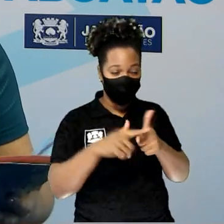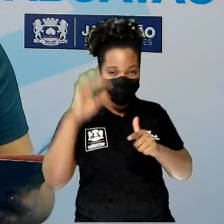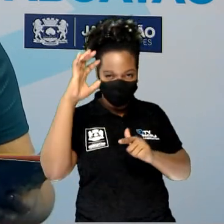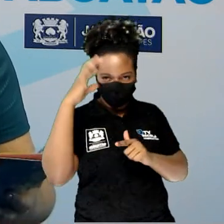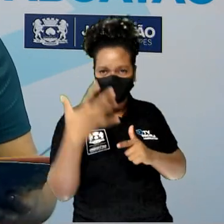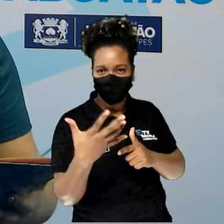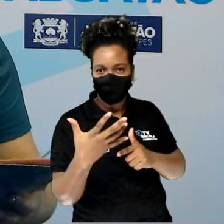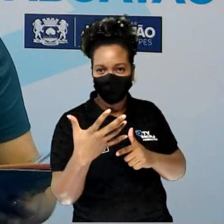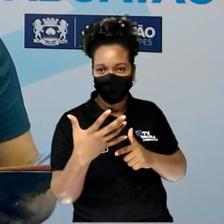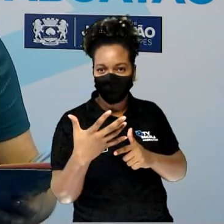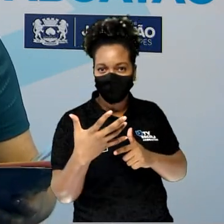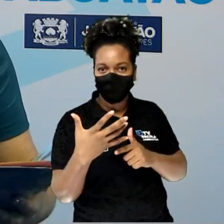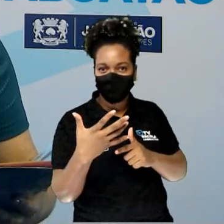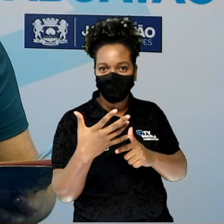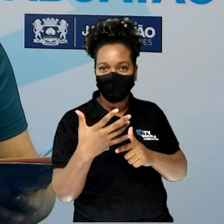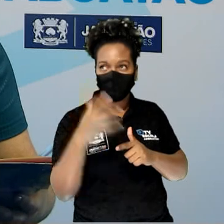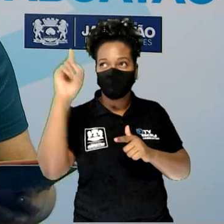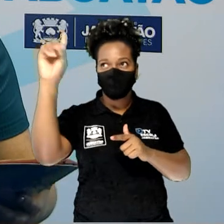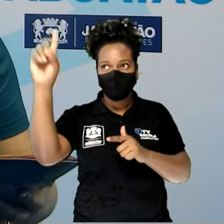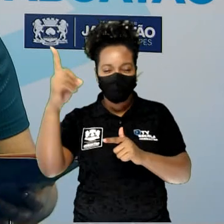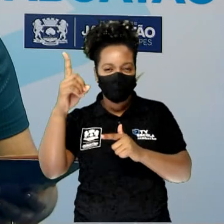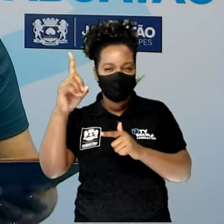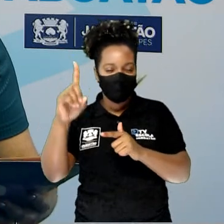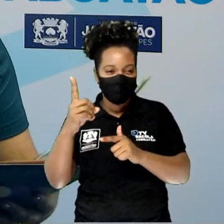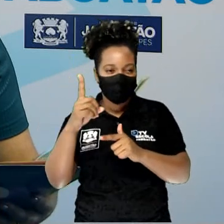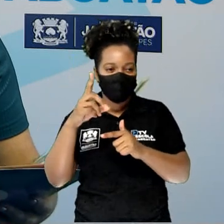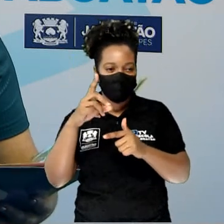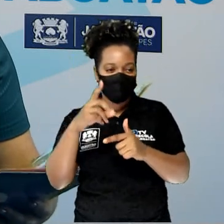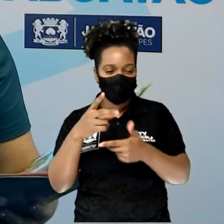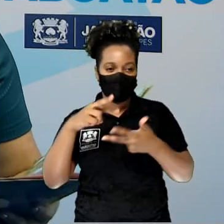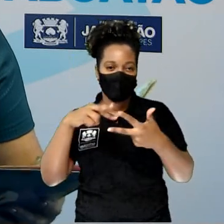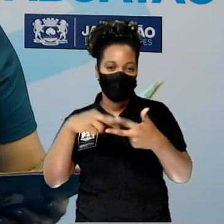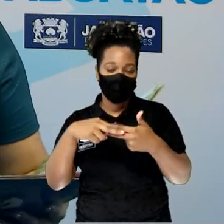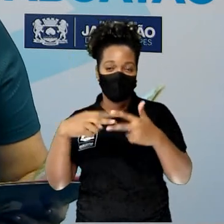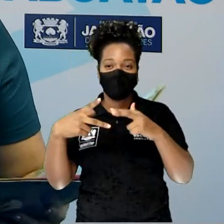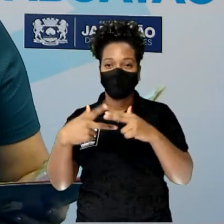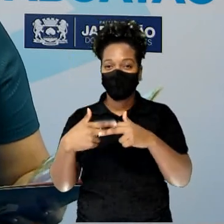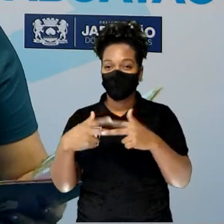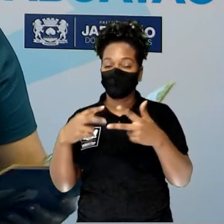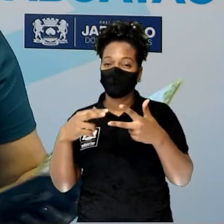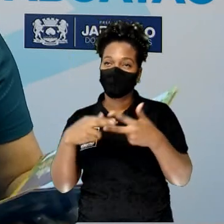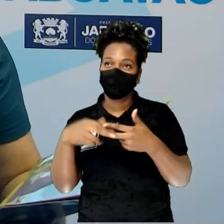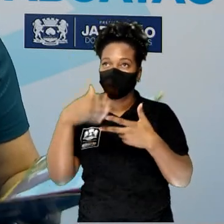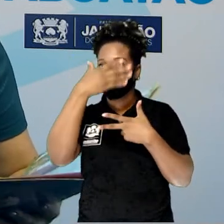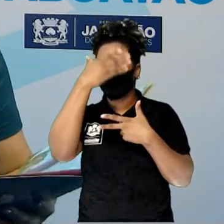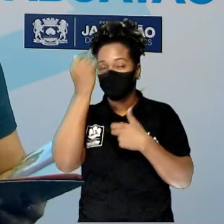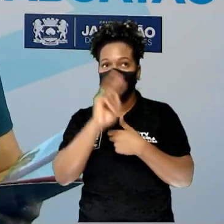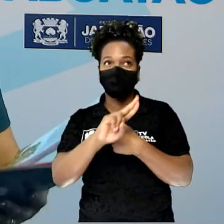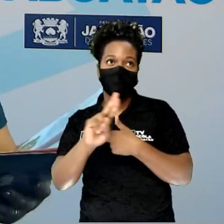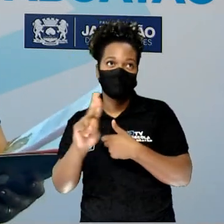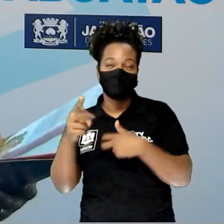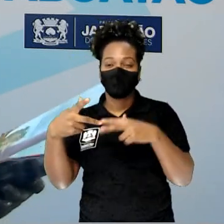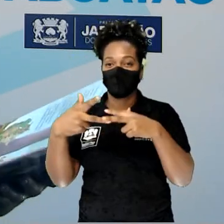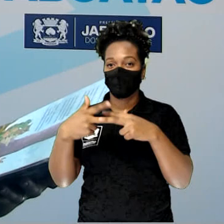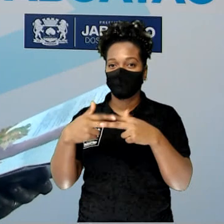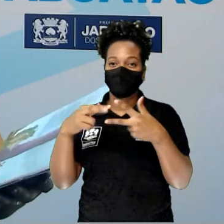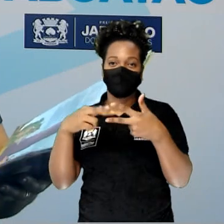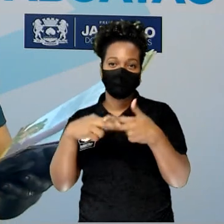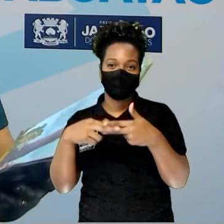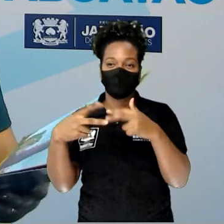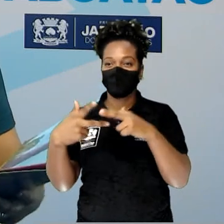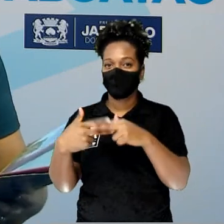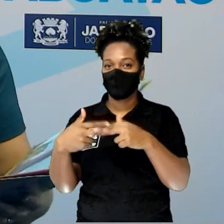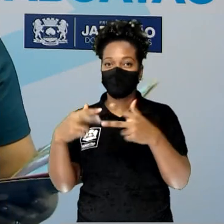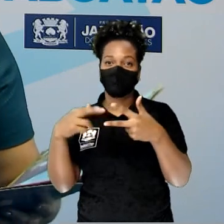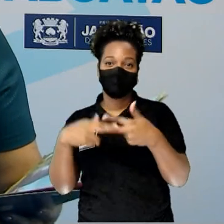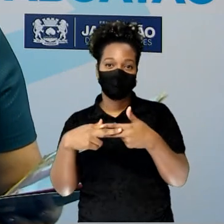resolvido. E ele desceu cantando. Carambola, carambola, não posso esquecer teu nome.